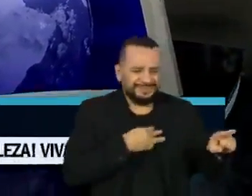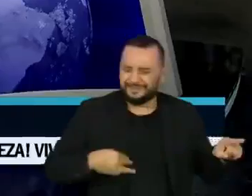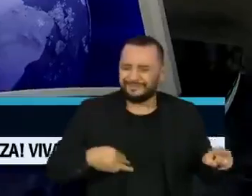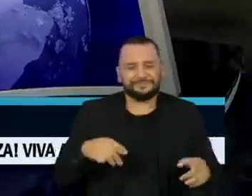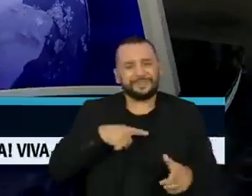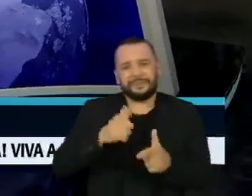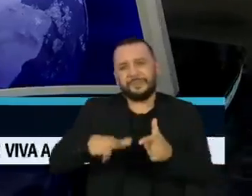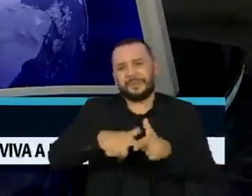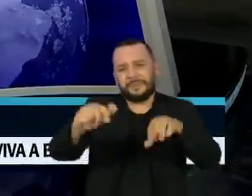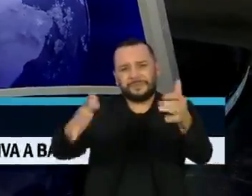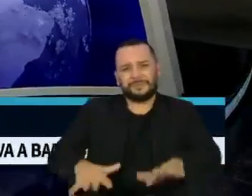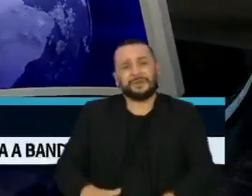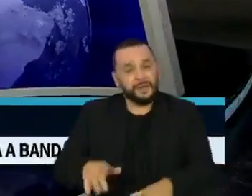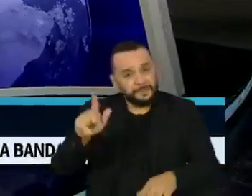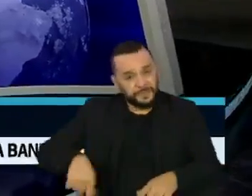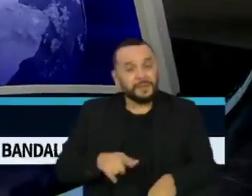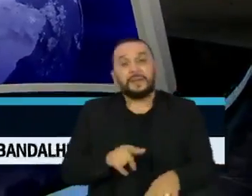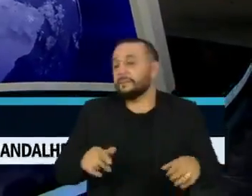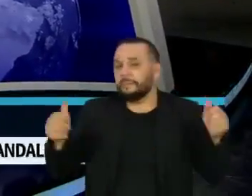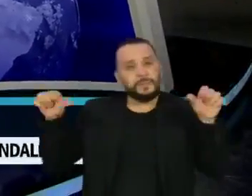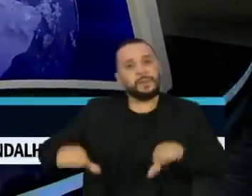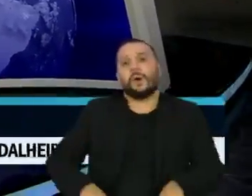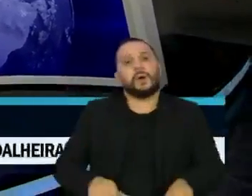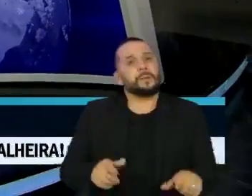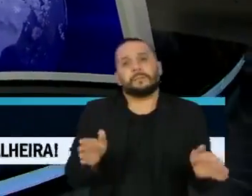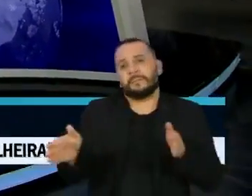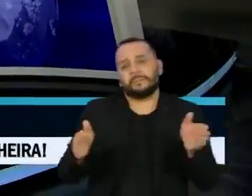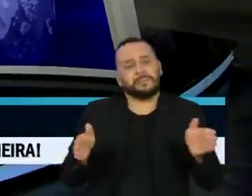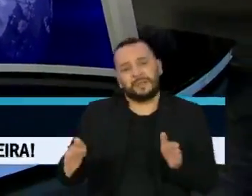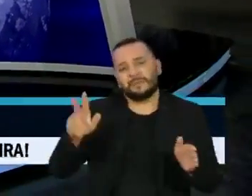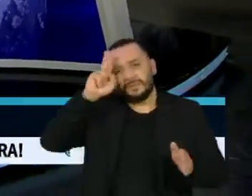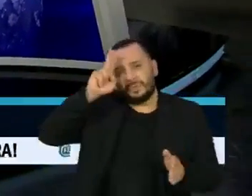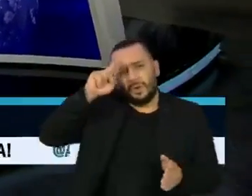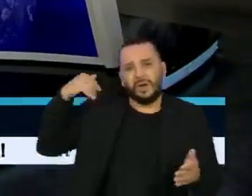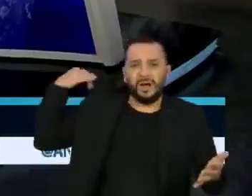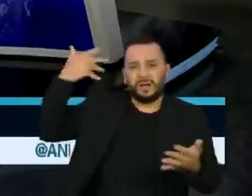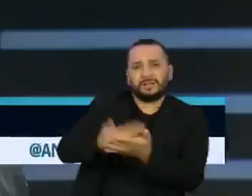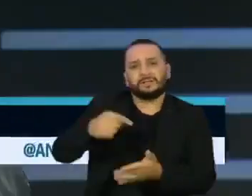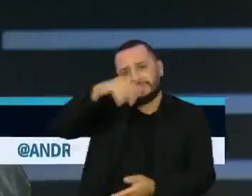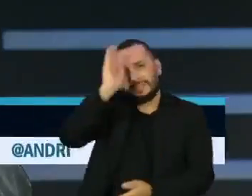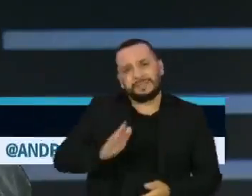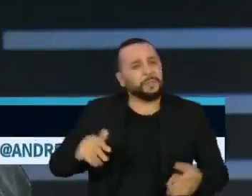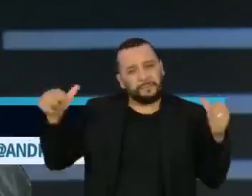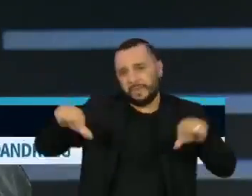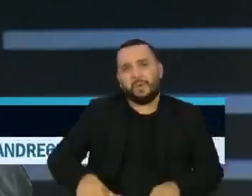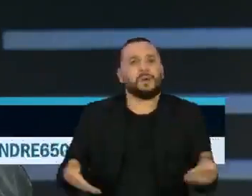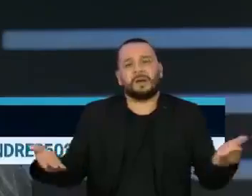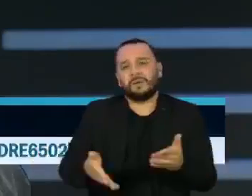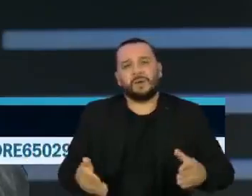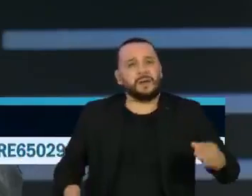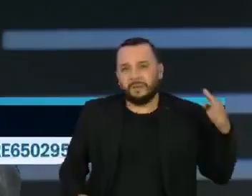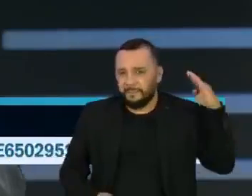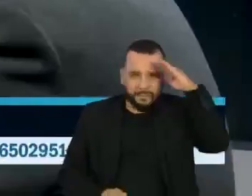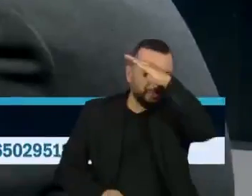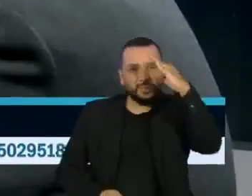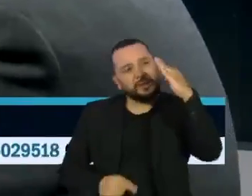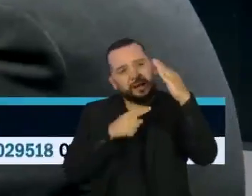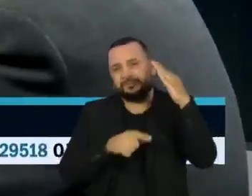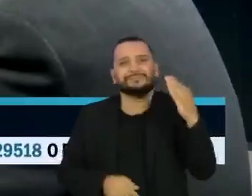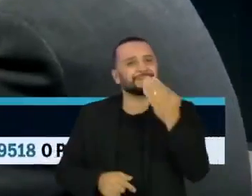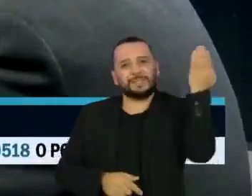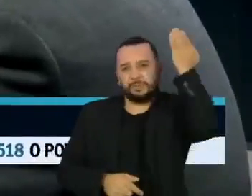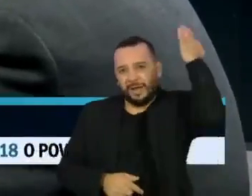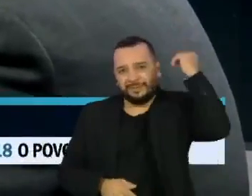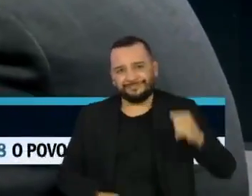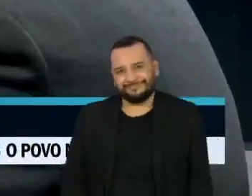momento, sem exagero, da história do Brasil republicano. É a crise mais longa e mais profunda. Com o Bolsonaro, não dá. Vila, qual deve